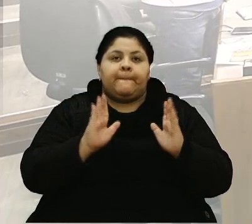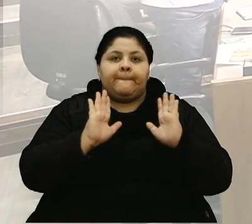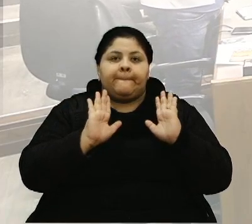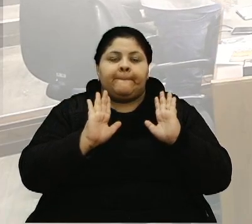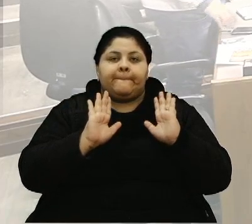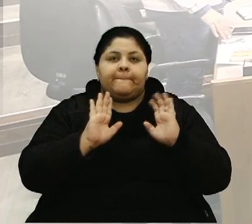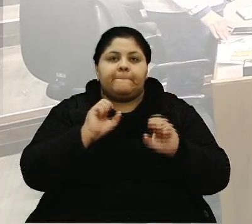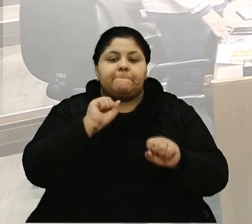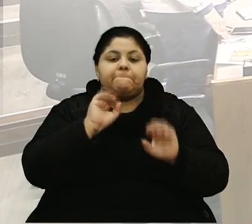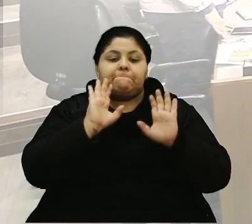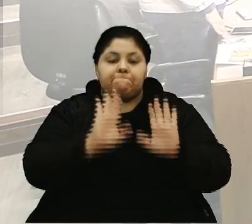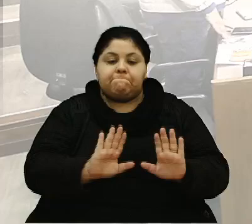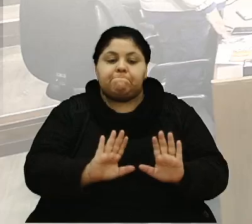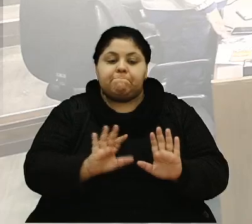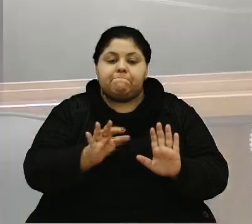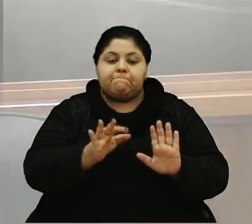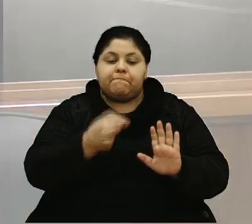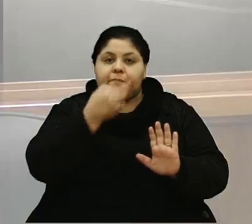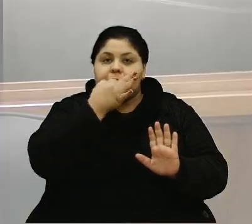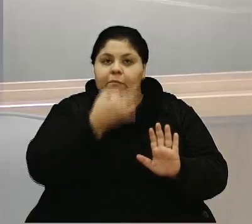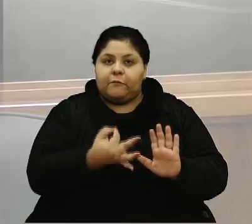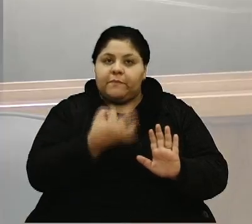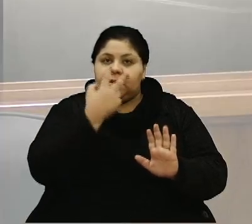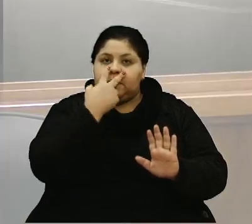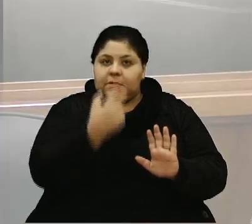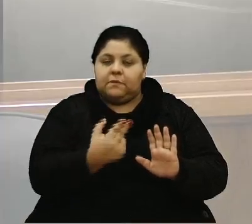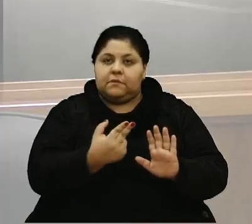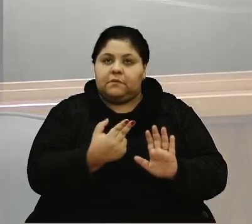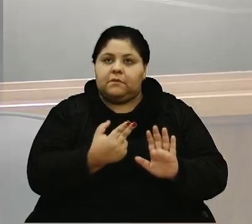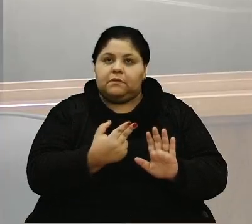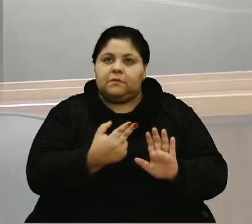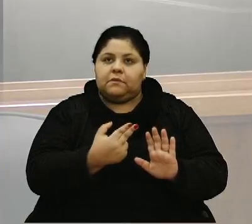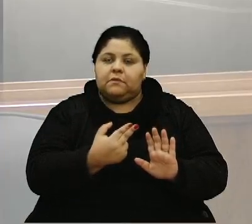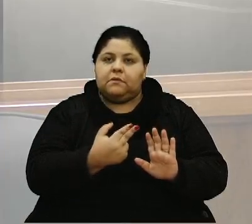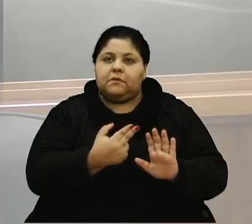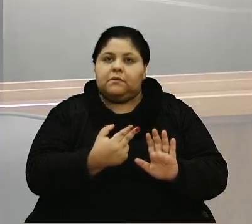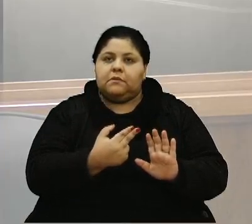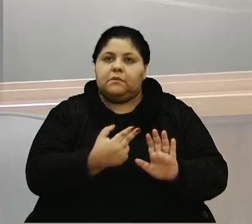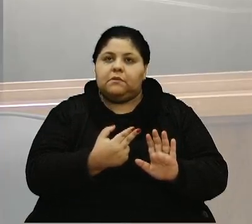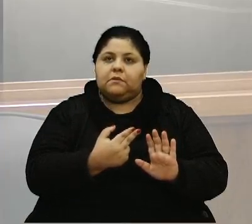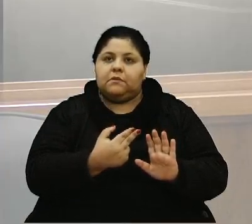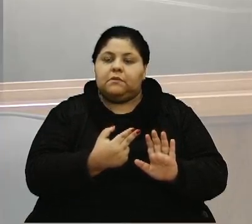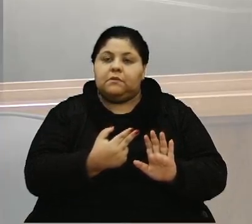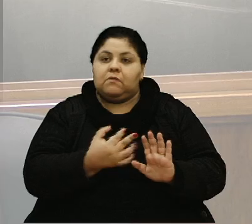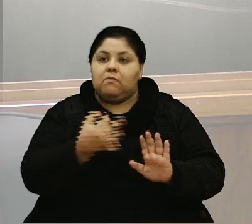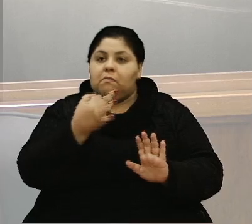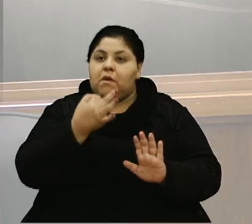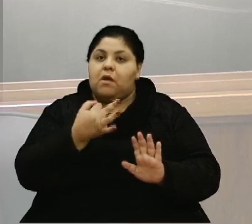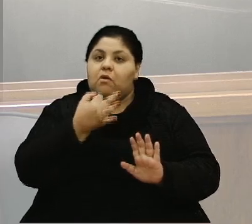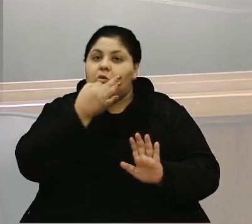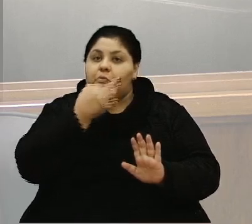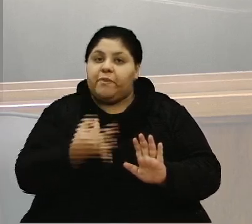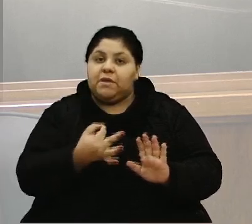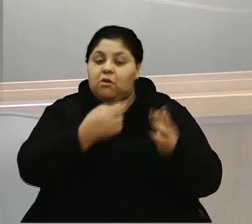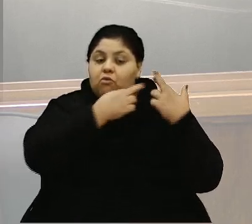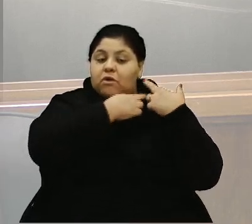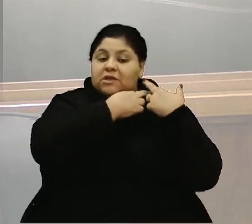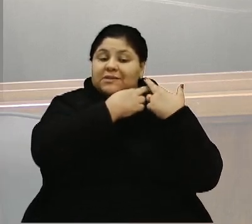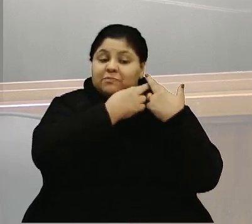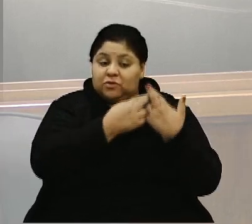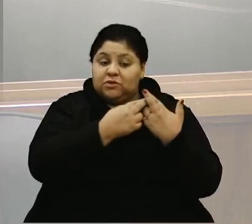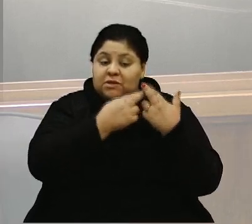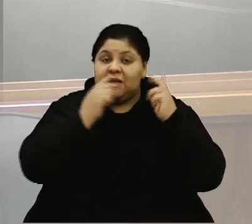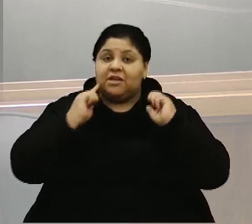mesma posição, que é de ser oposição responsável à gestão que